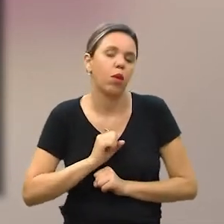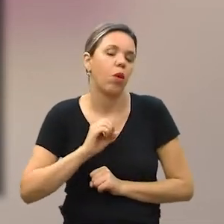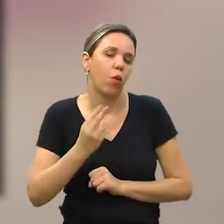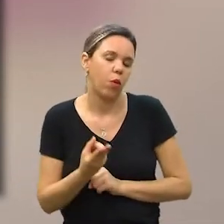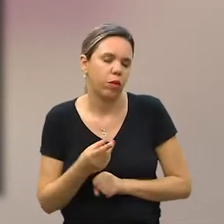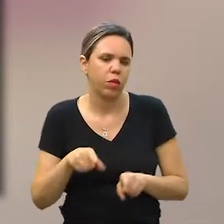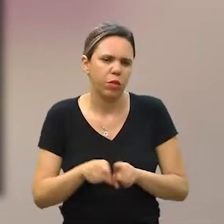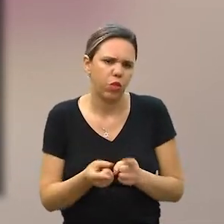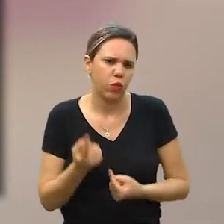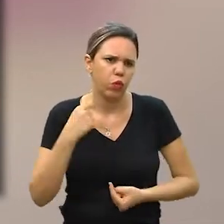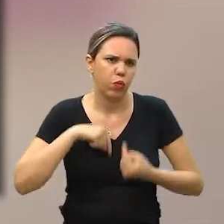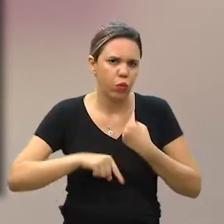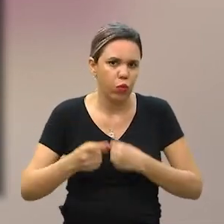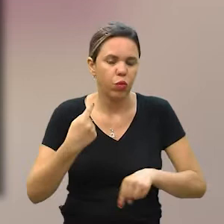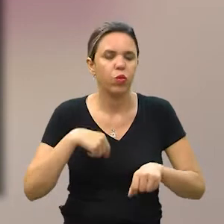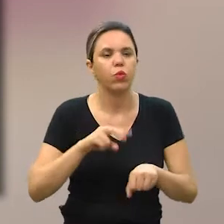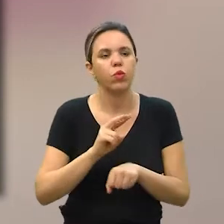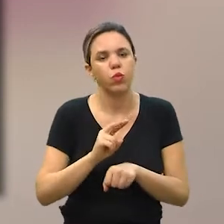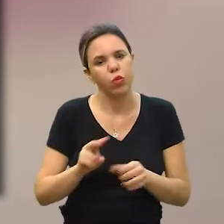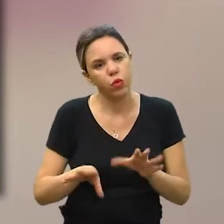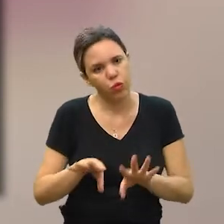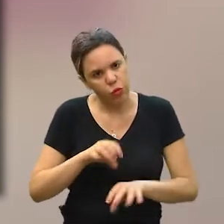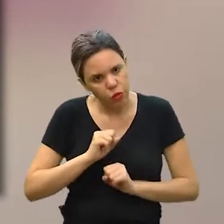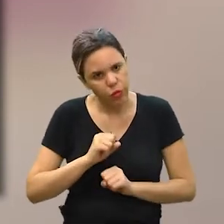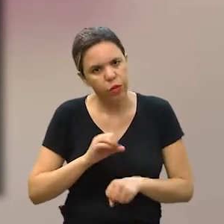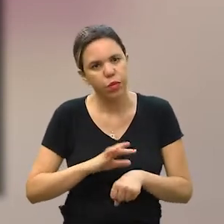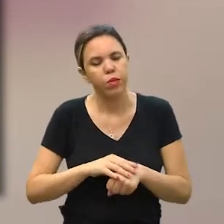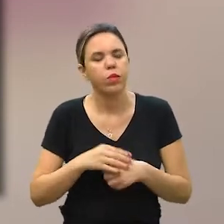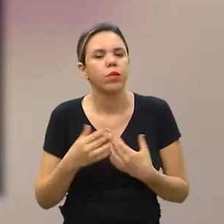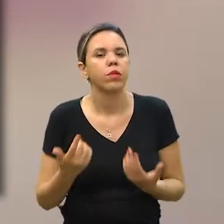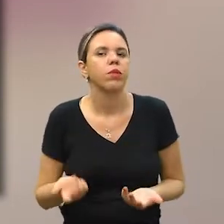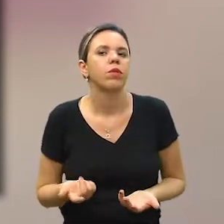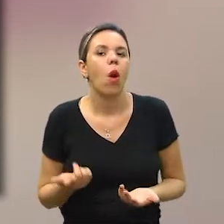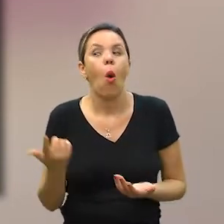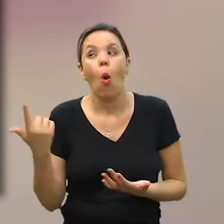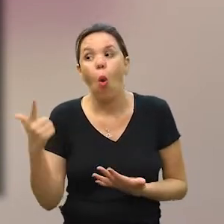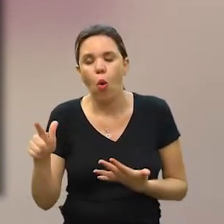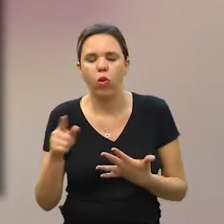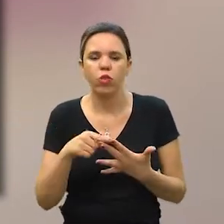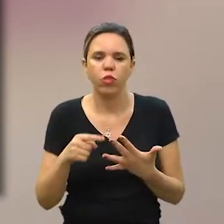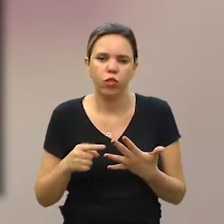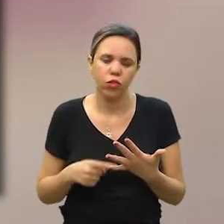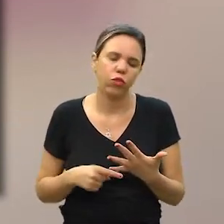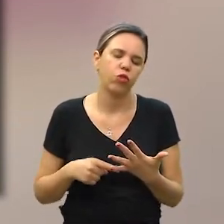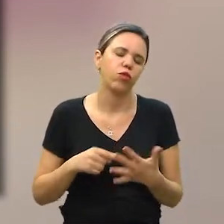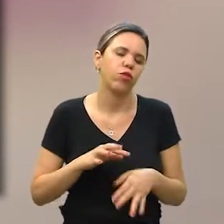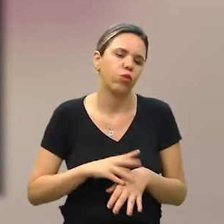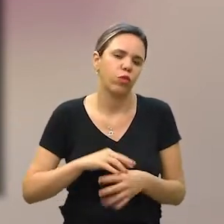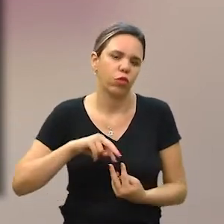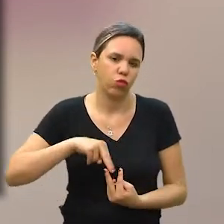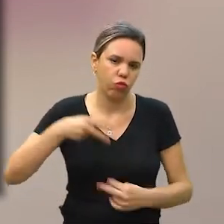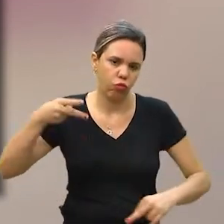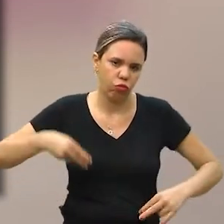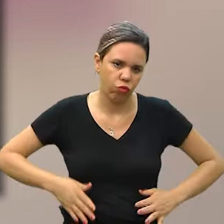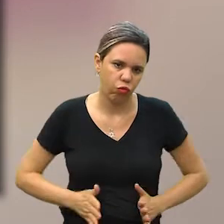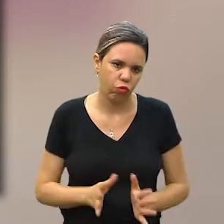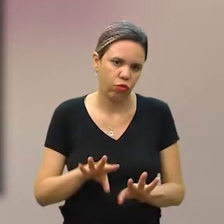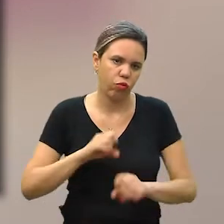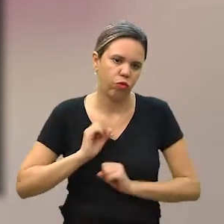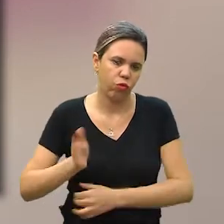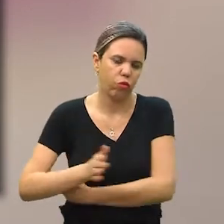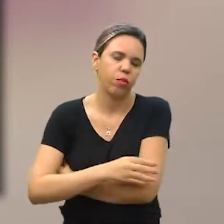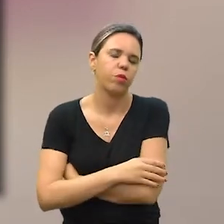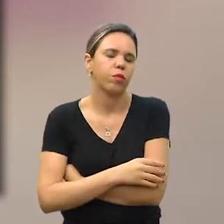esses anticorpos que vão favorecer da trombose, não é? Outras trombofilias são genéticas, você nasce com